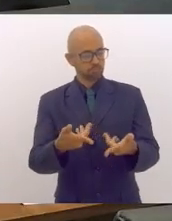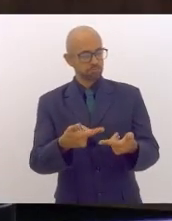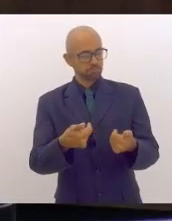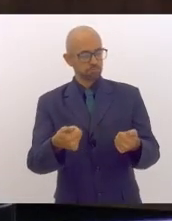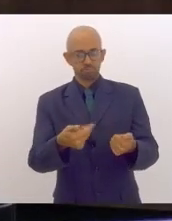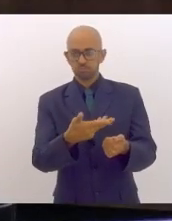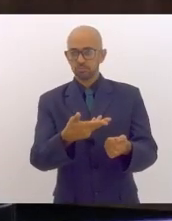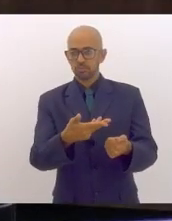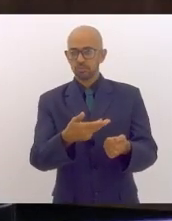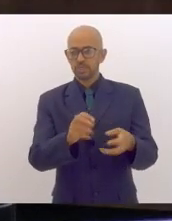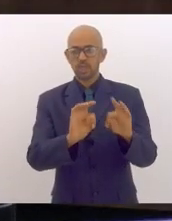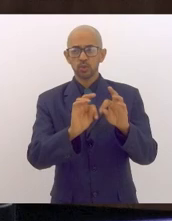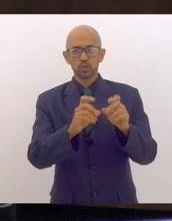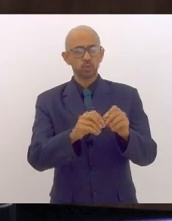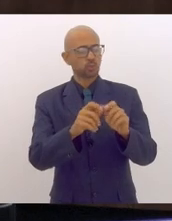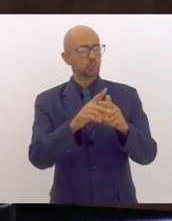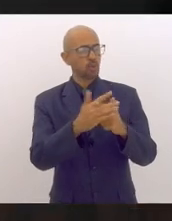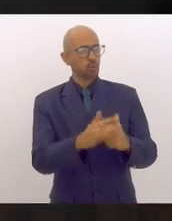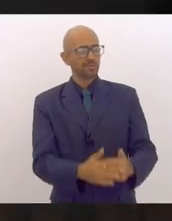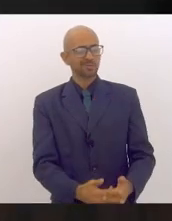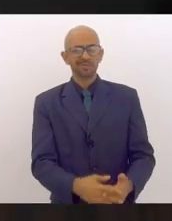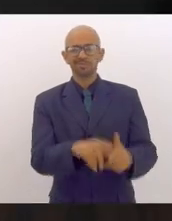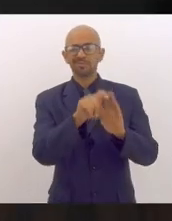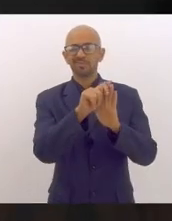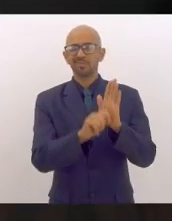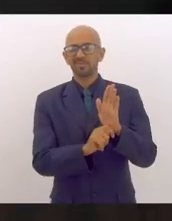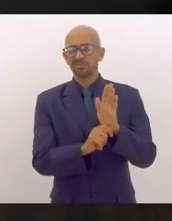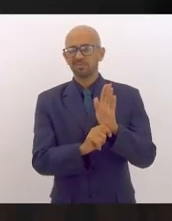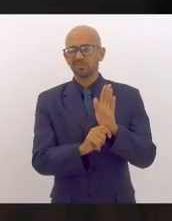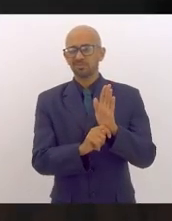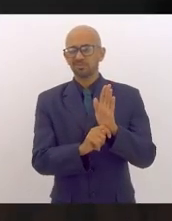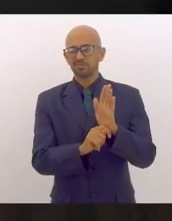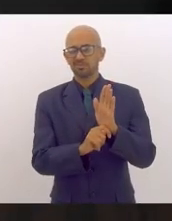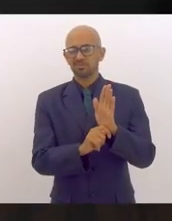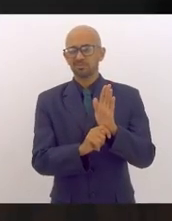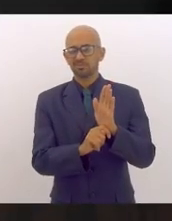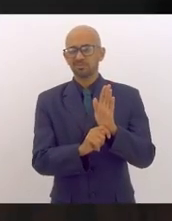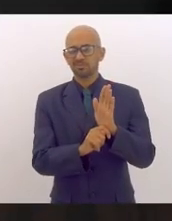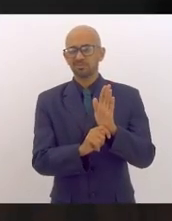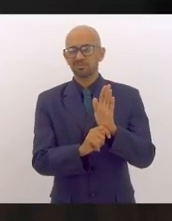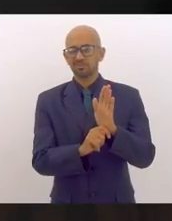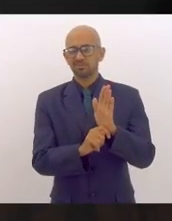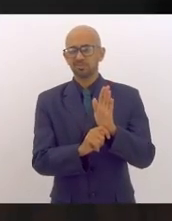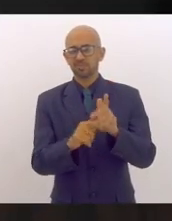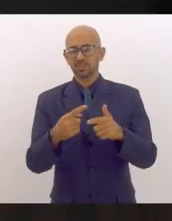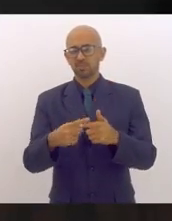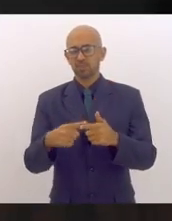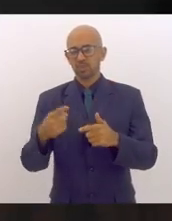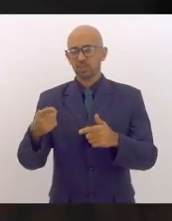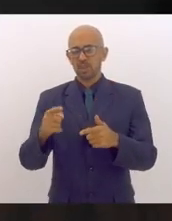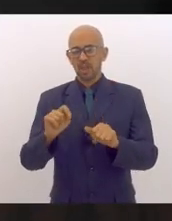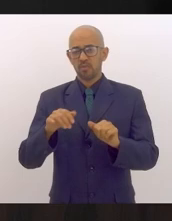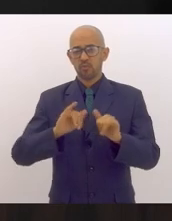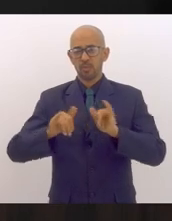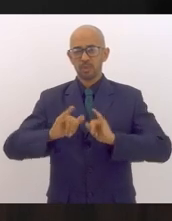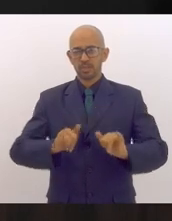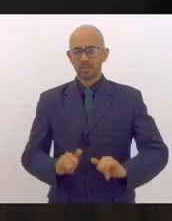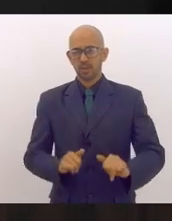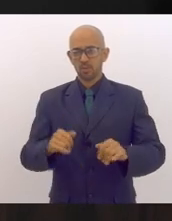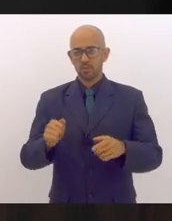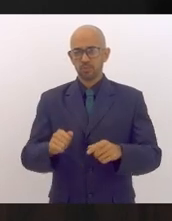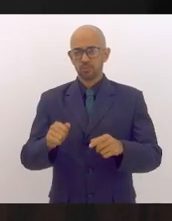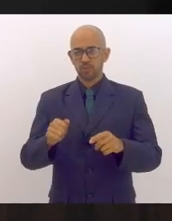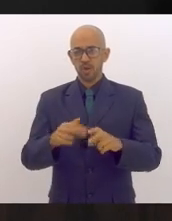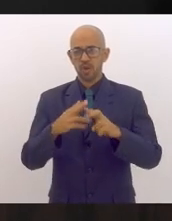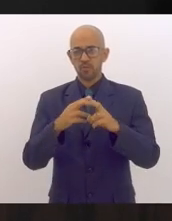tudo é emenda de redação, senhor presidente. É porque a informação, deputado, que foi na conversão do arquivo que veio que ficou, o texto saiu